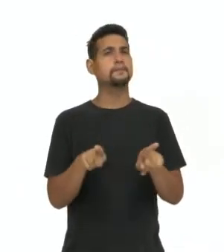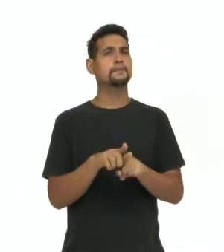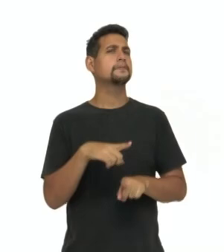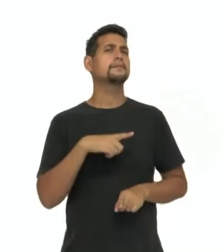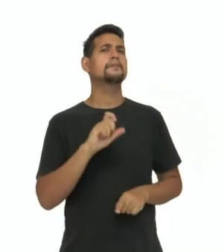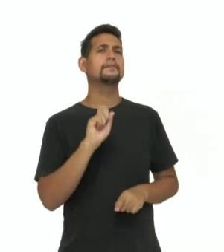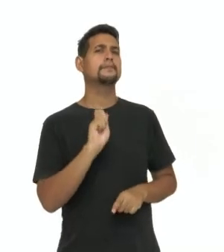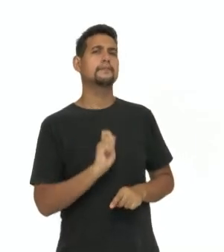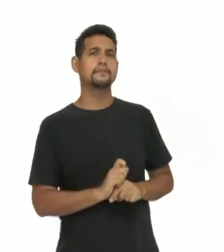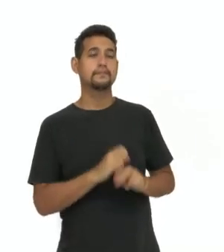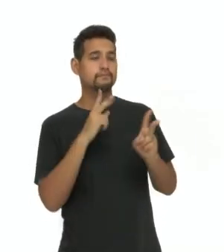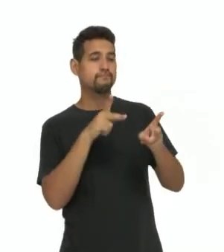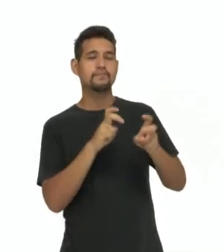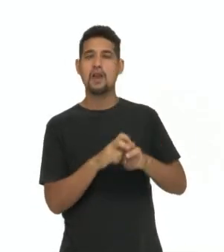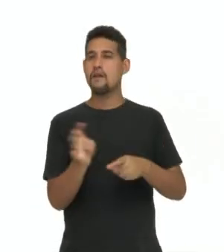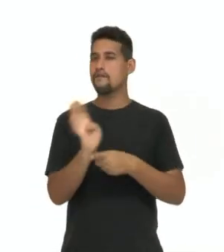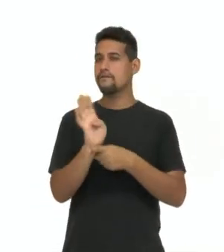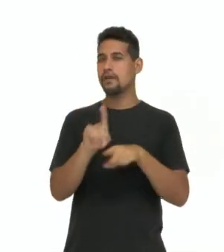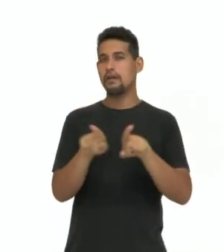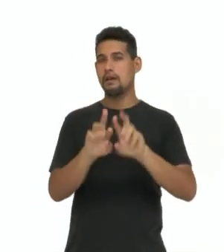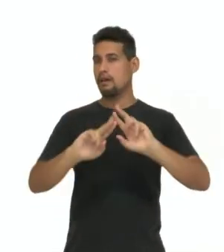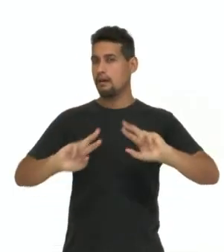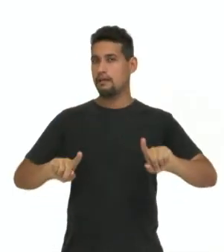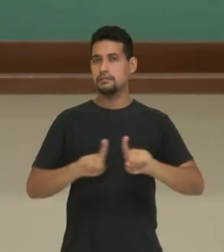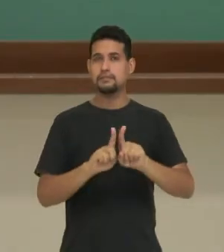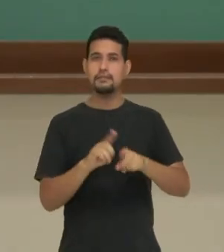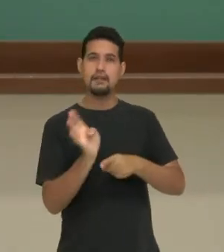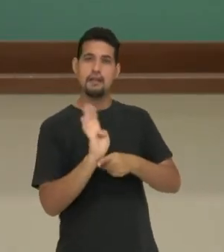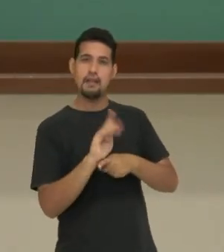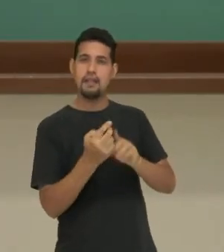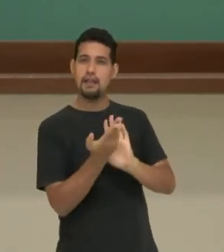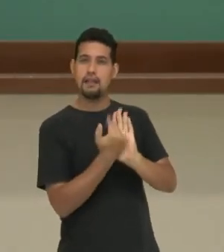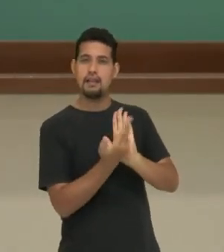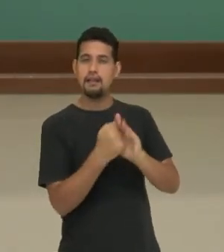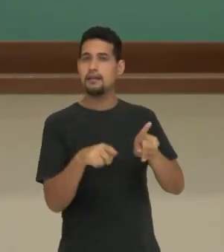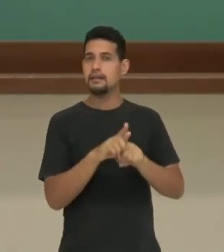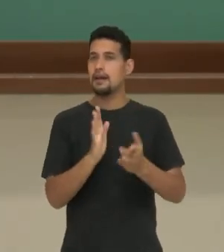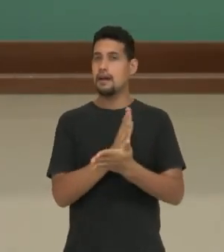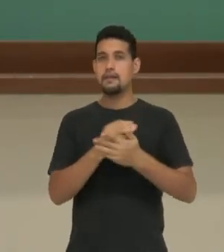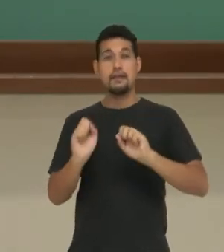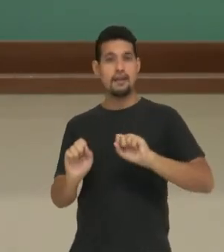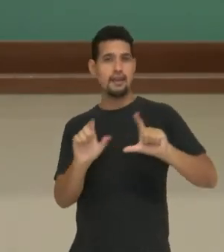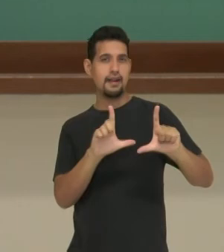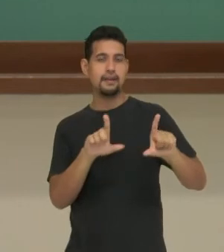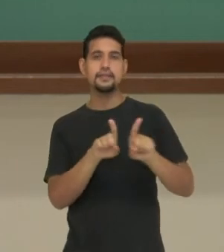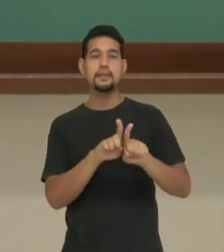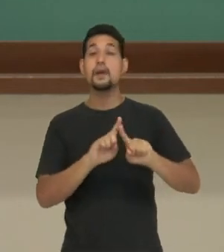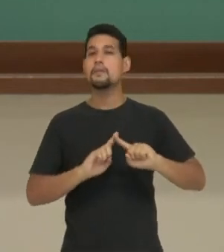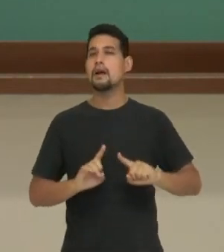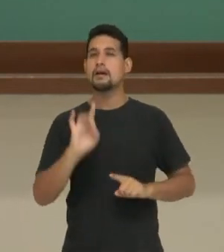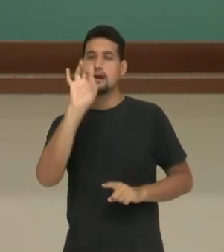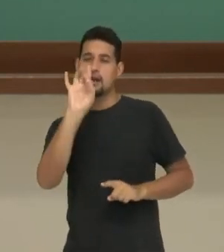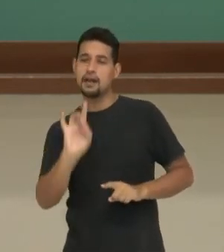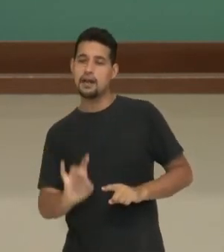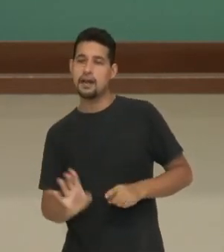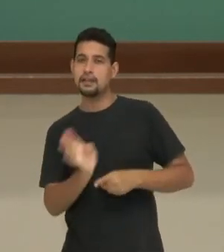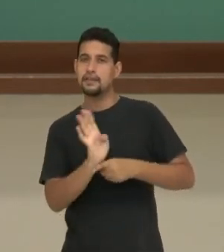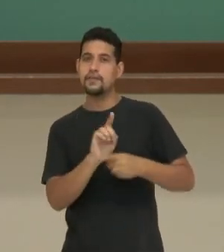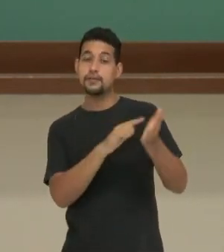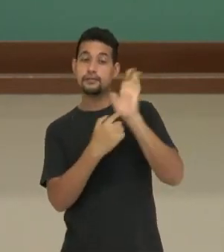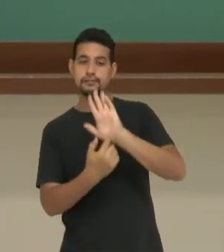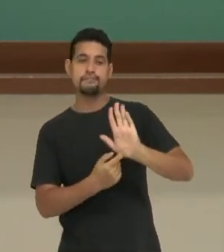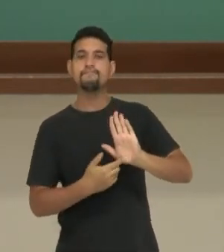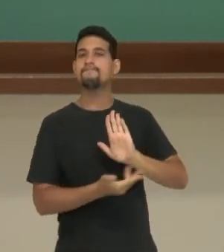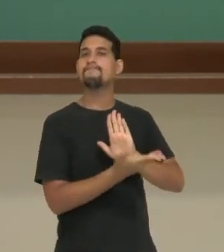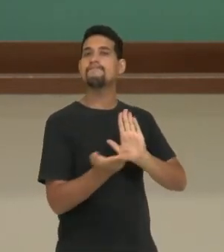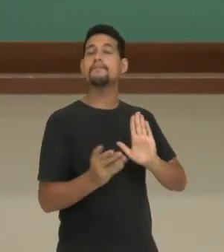terão acesso a vídeos. Os vídeos são animados, geralmente contém slides animados, e cada vídeo daqueles mostra para vocês